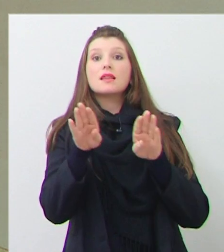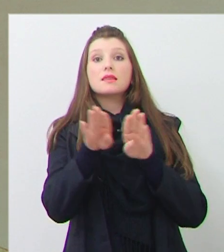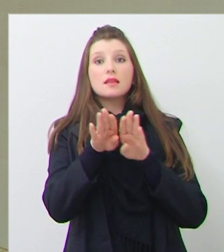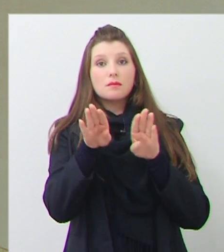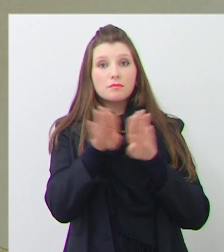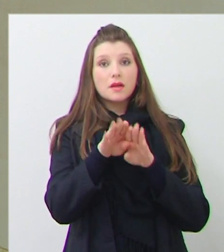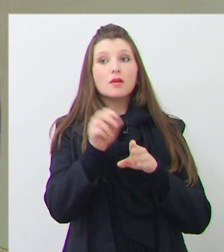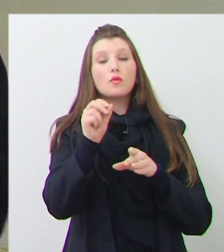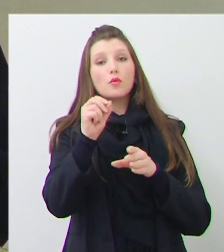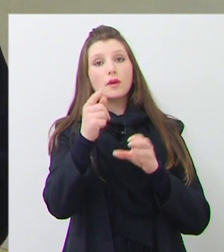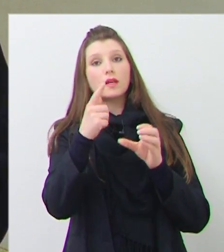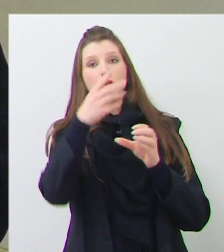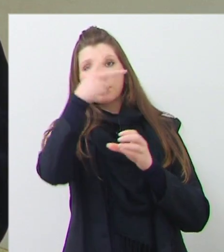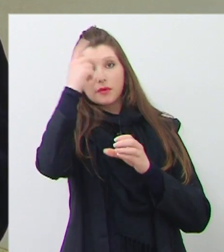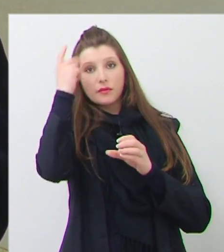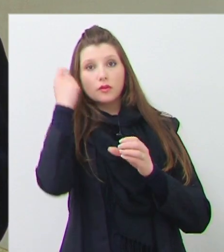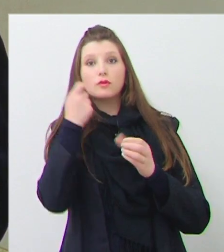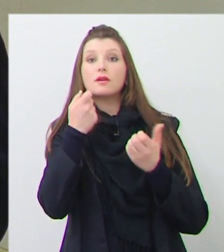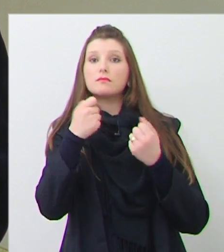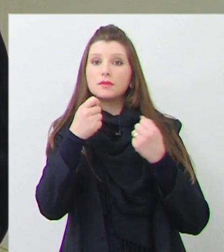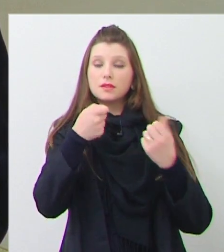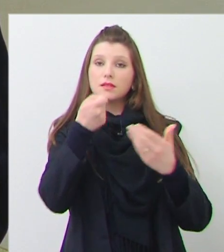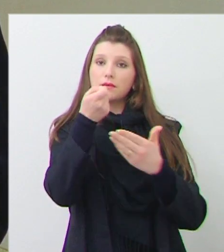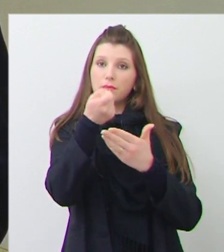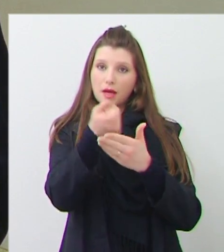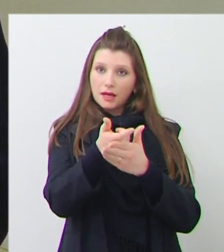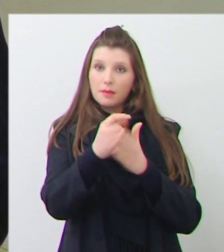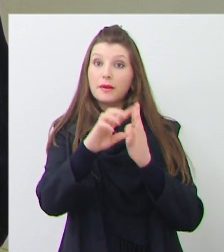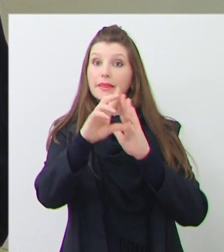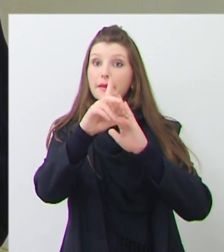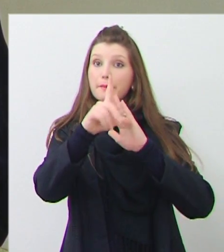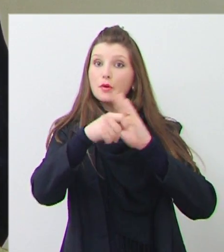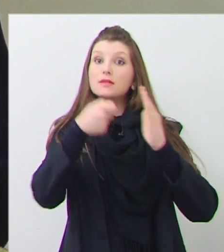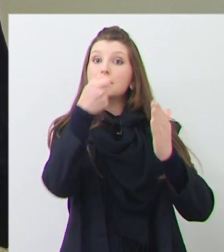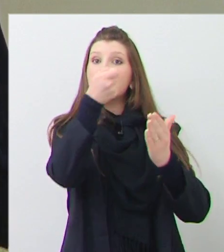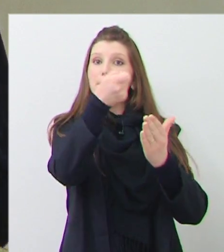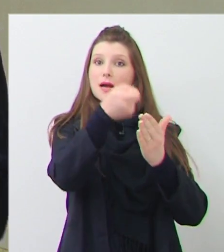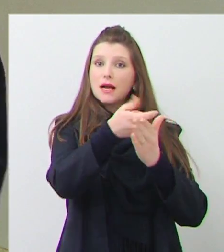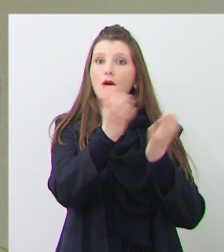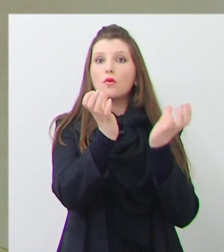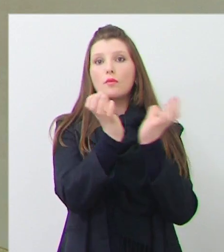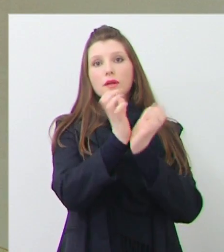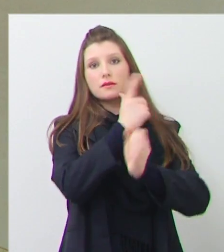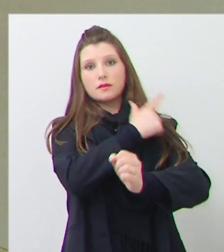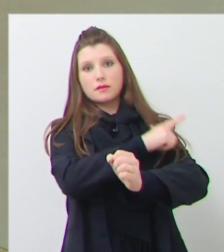deve para lhes pagar as dívidas do complexo educacional.